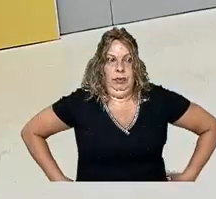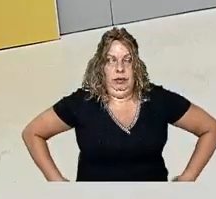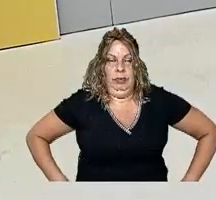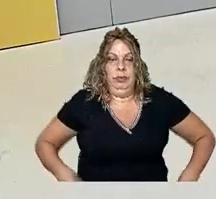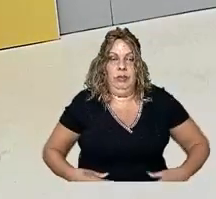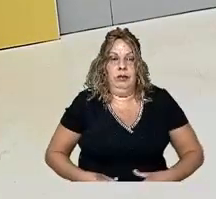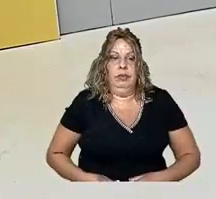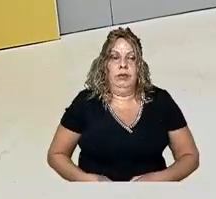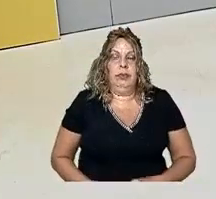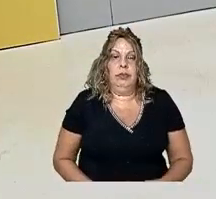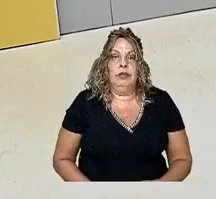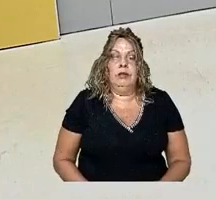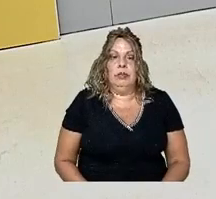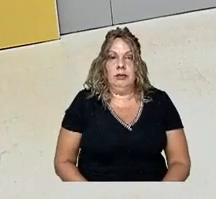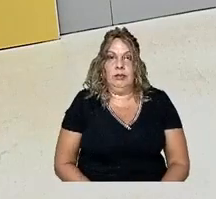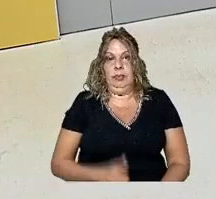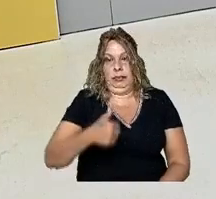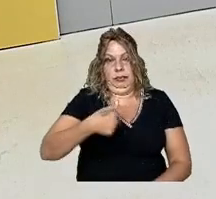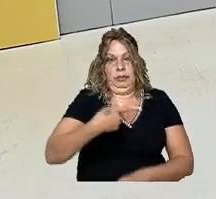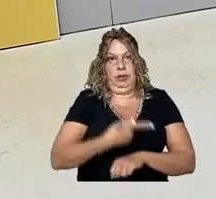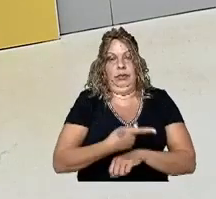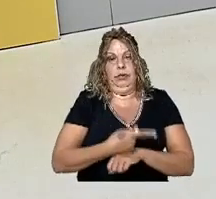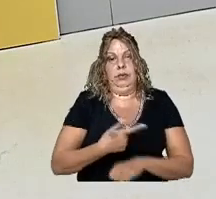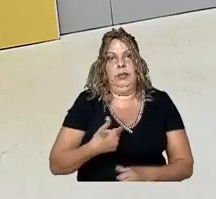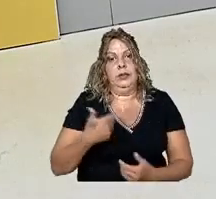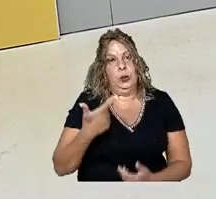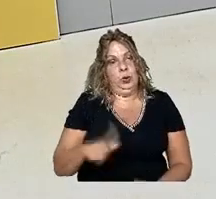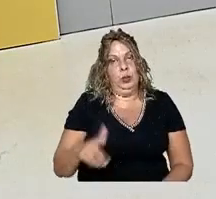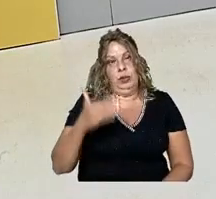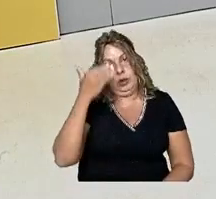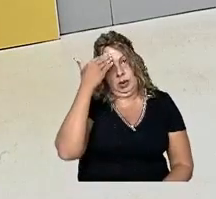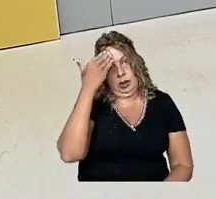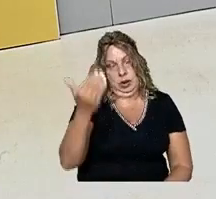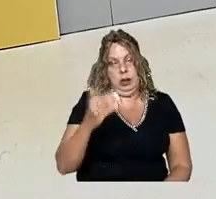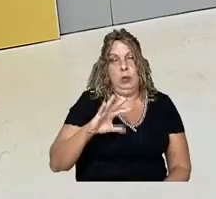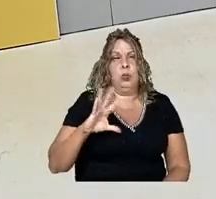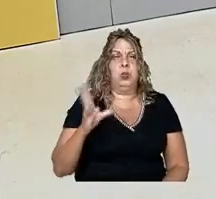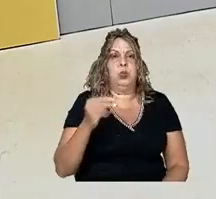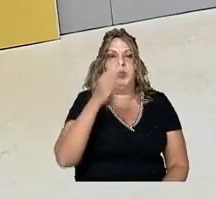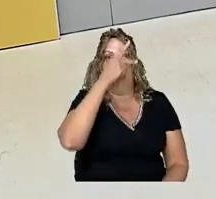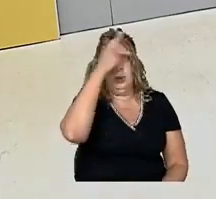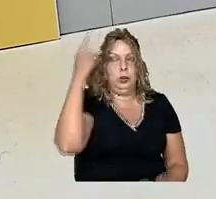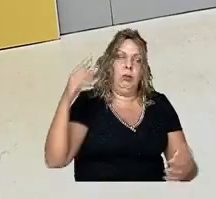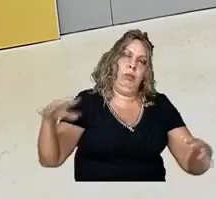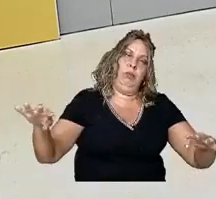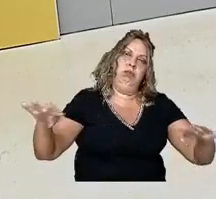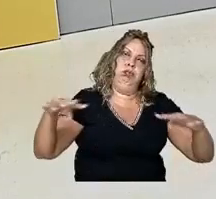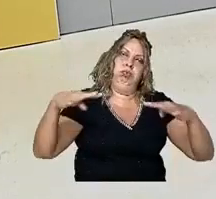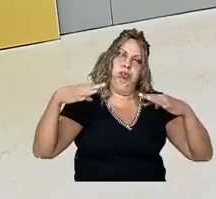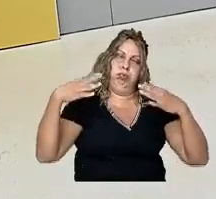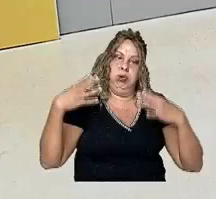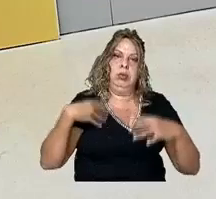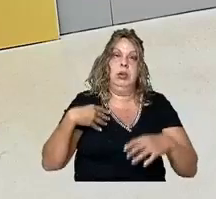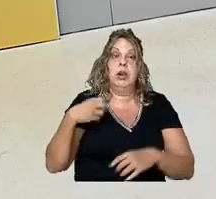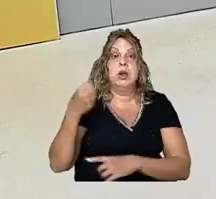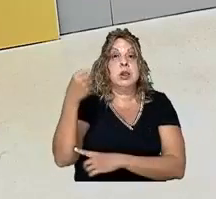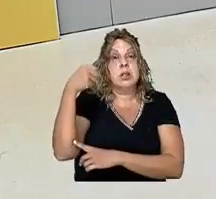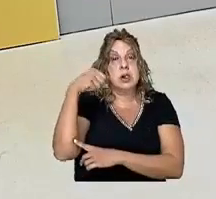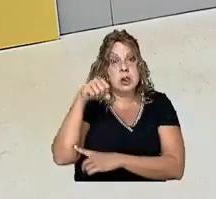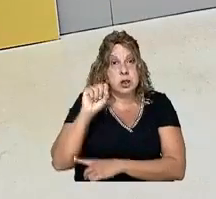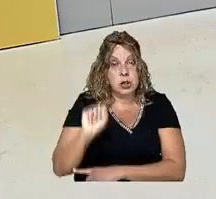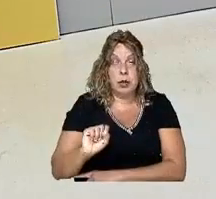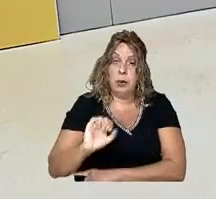Vamos lá então para o nosso primeiro prêmio. Mais uma vez agradecendo a audiência de todos em nosso estado de ponta a ponta e também além